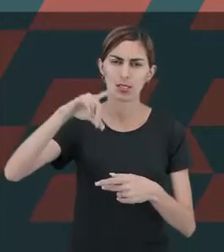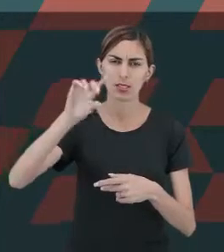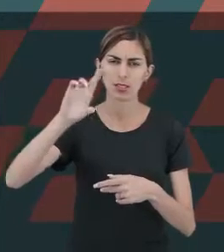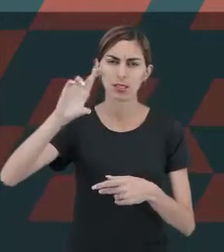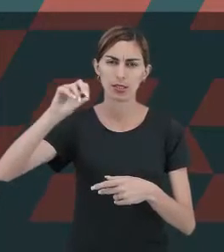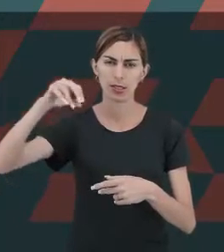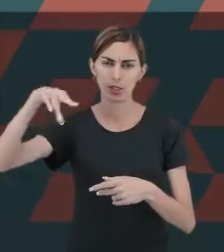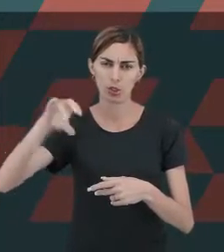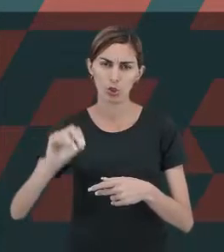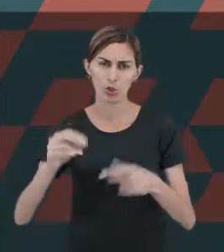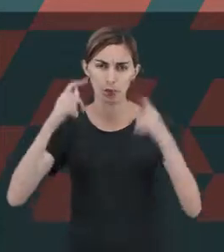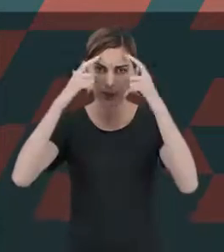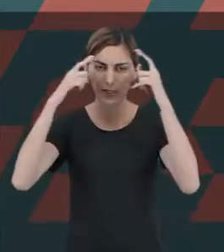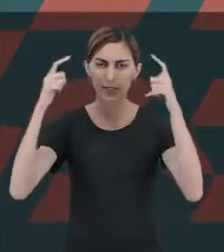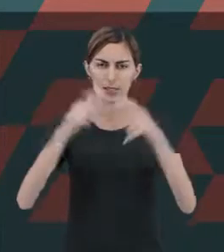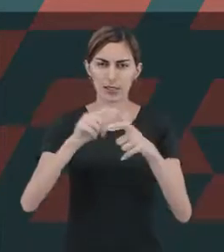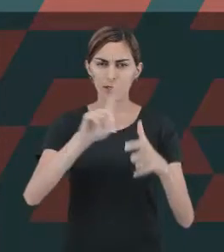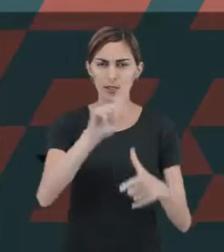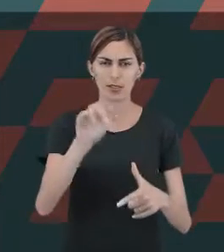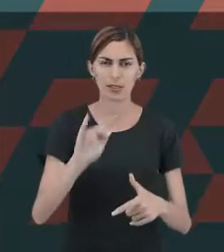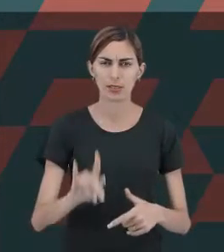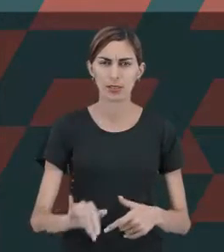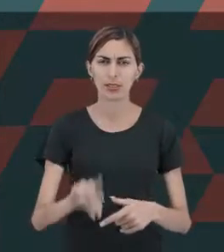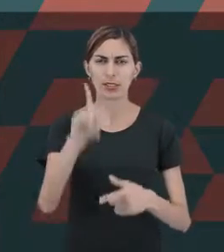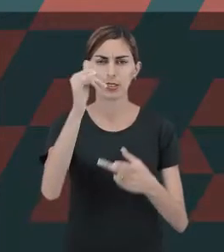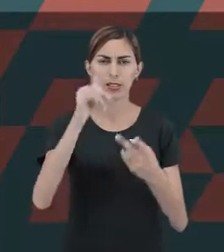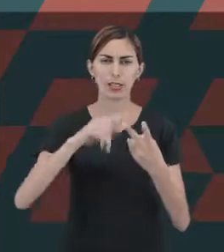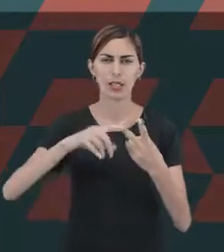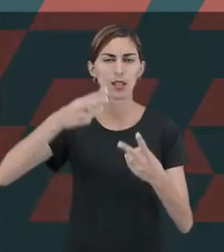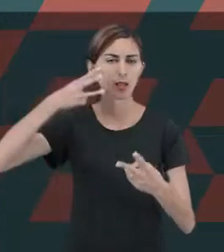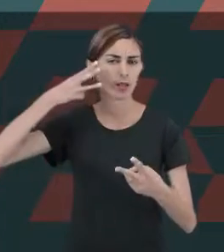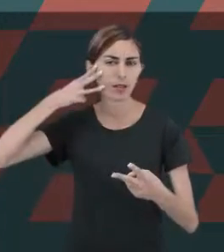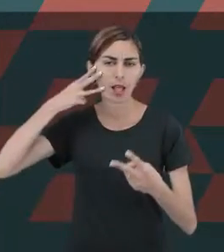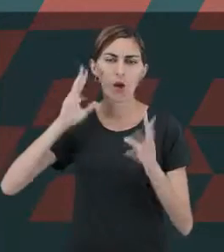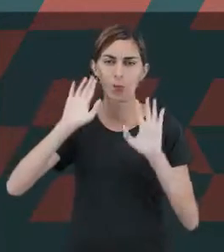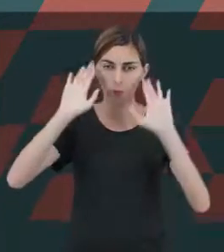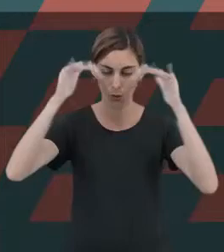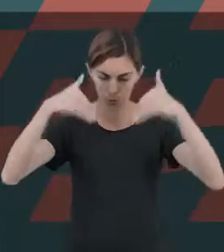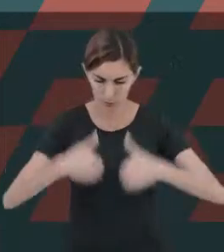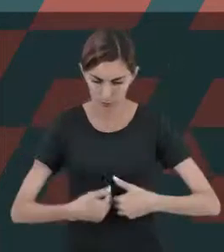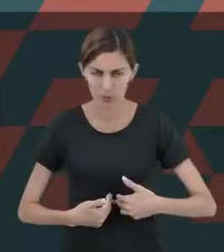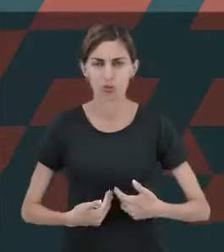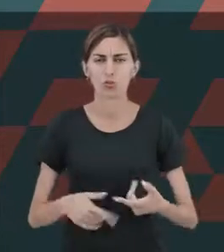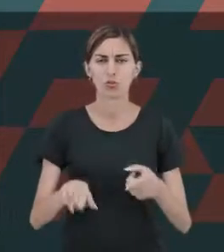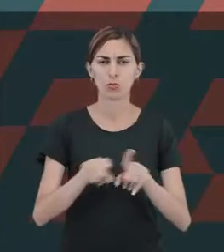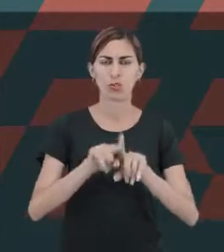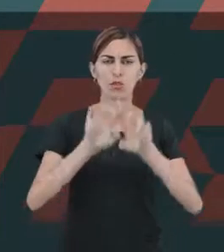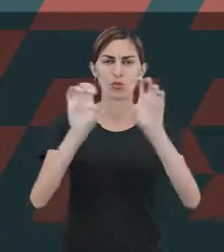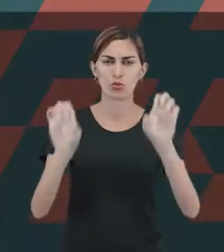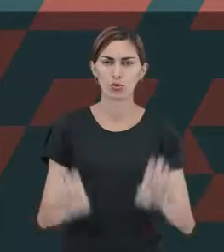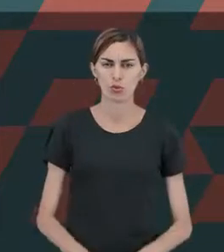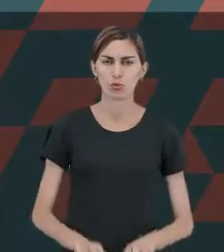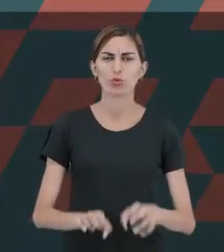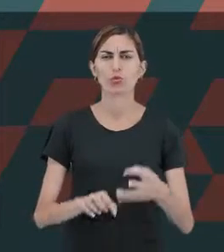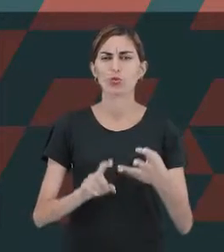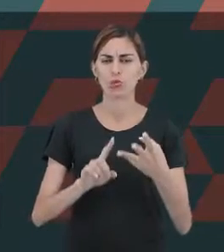do Zika vírus, síndrome de Down e autismo, considerando a estrutura da